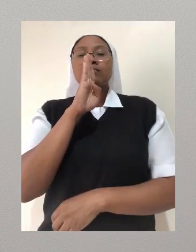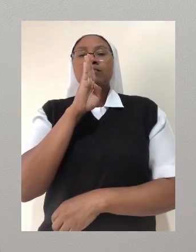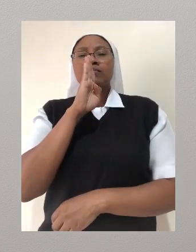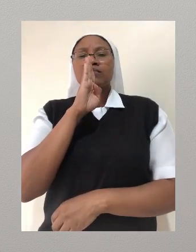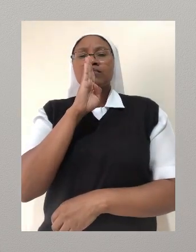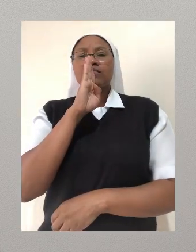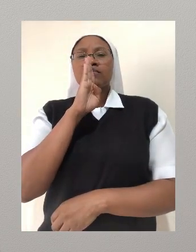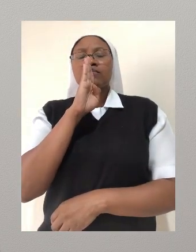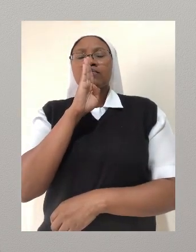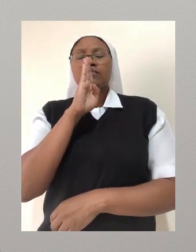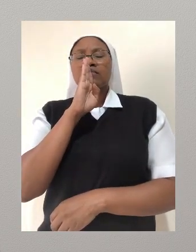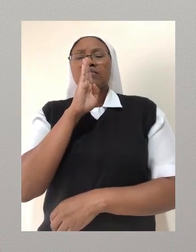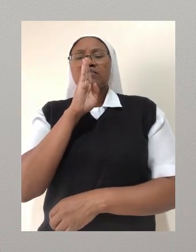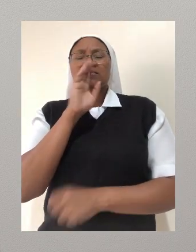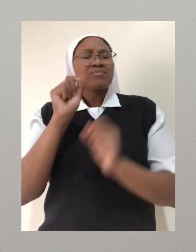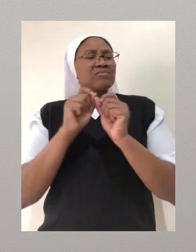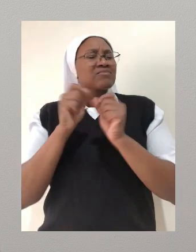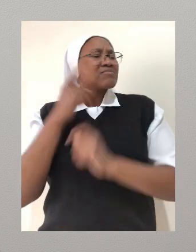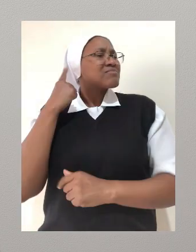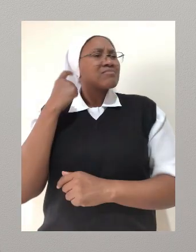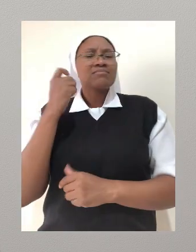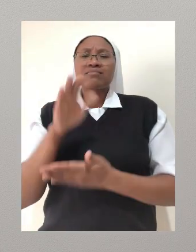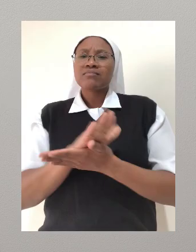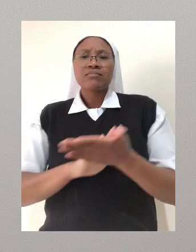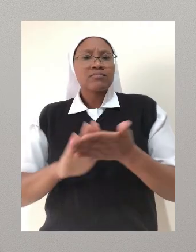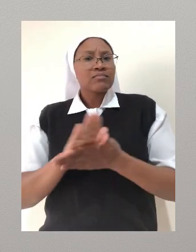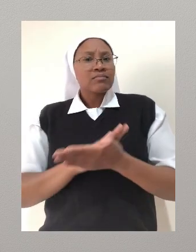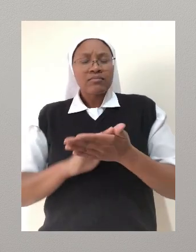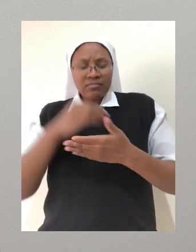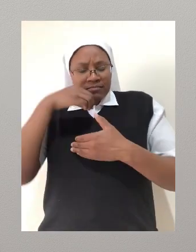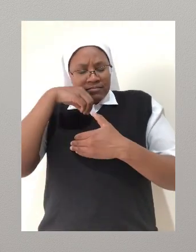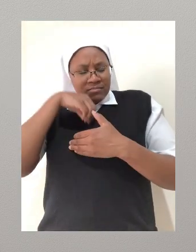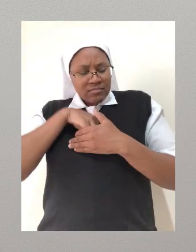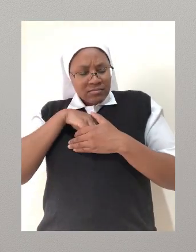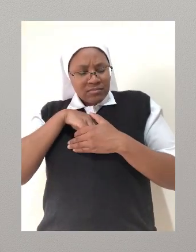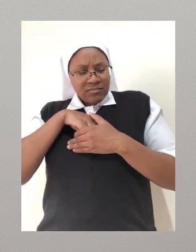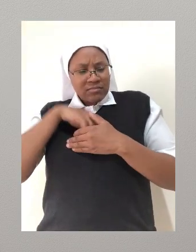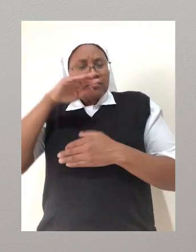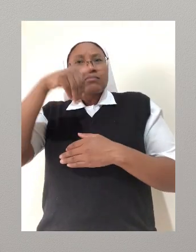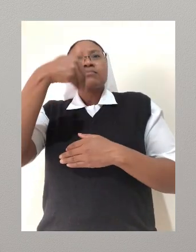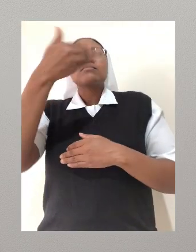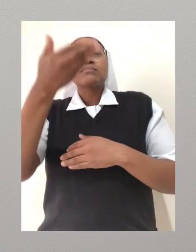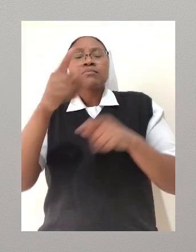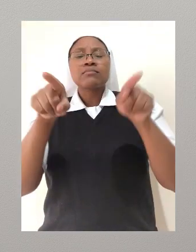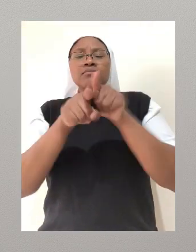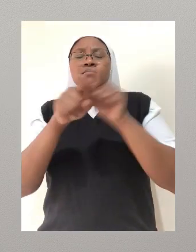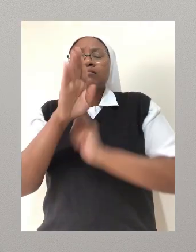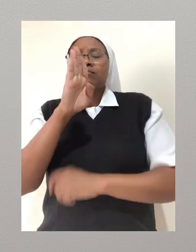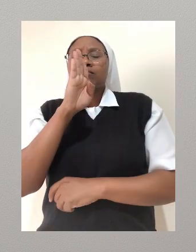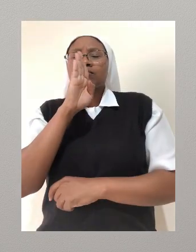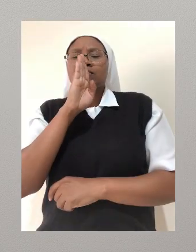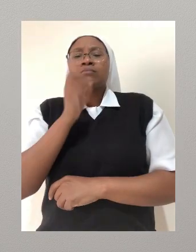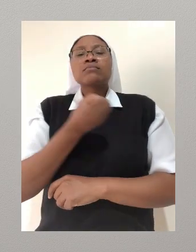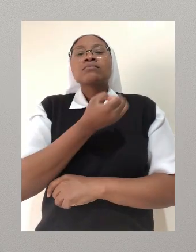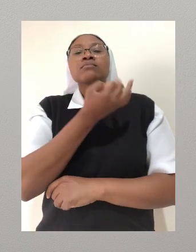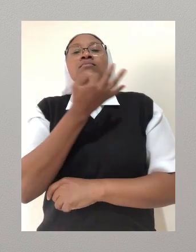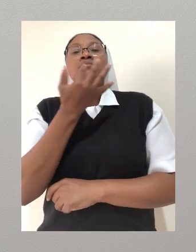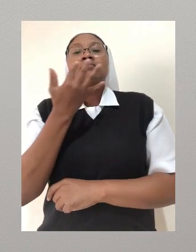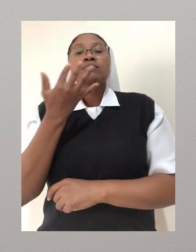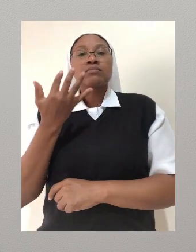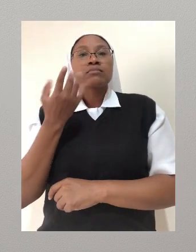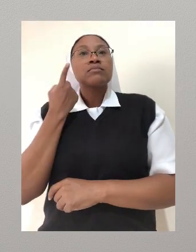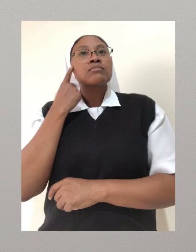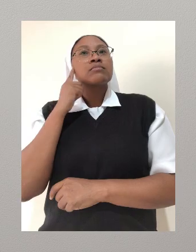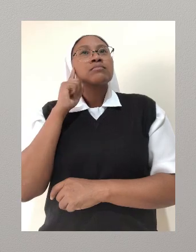Silêncio de não fazer muito barulho nem barulho externo não só interno mas também externo Quantas vezes